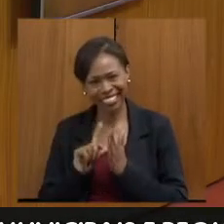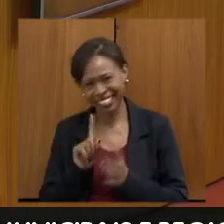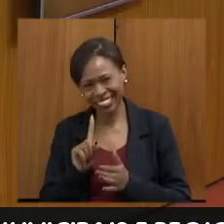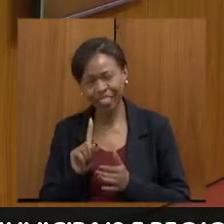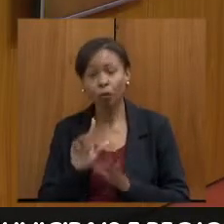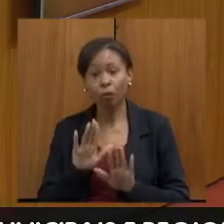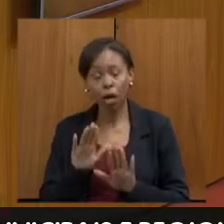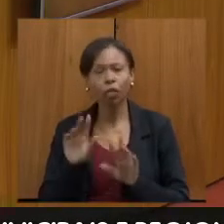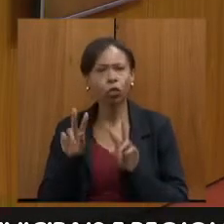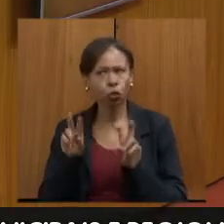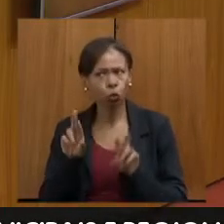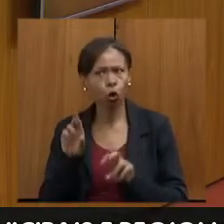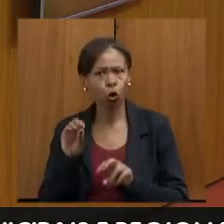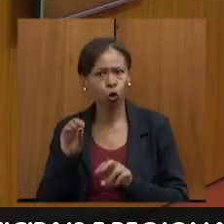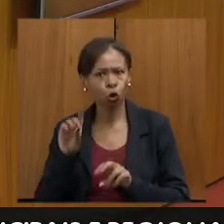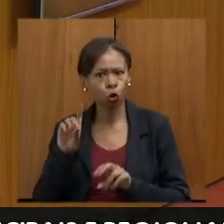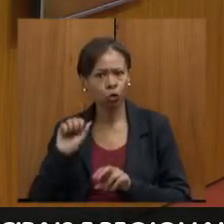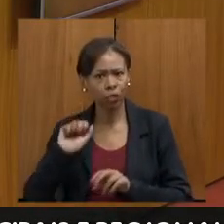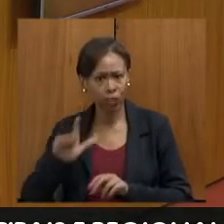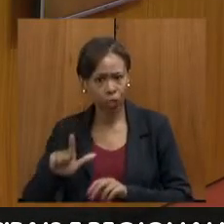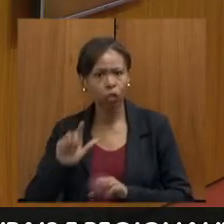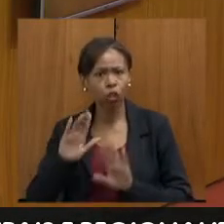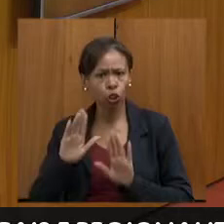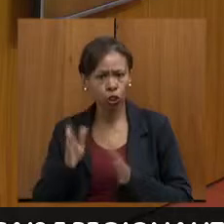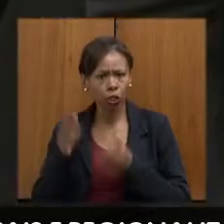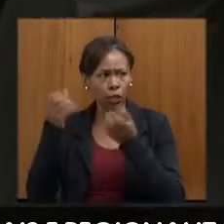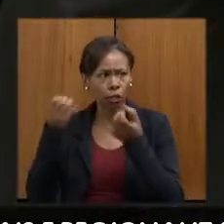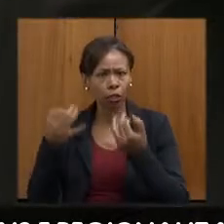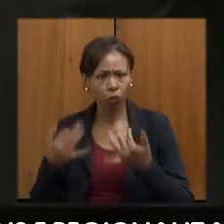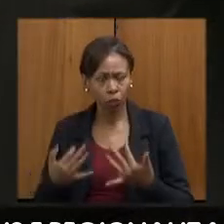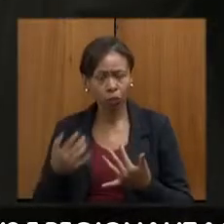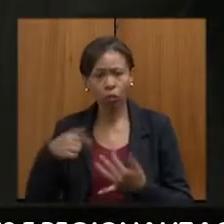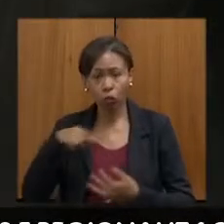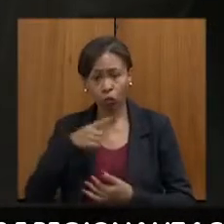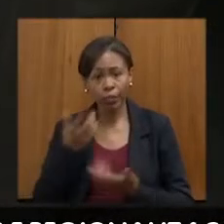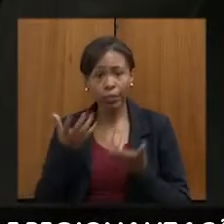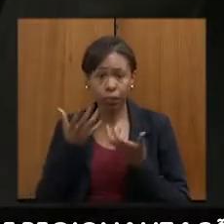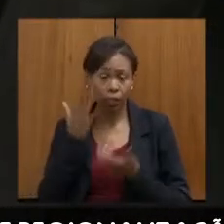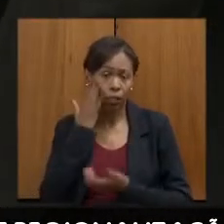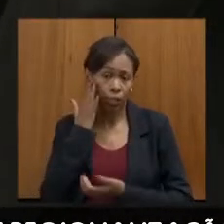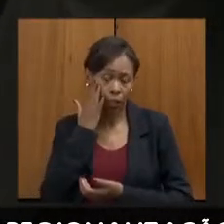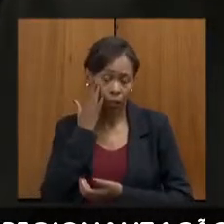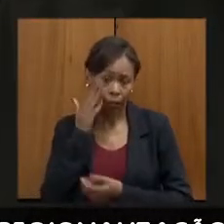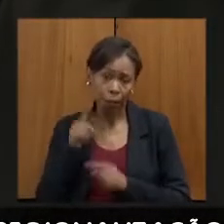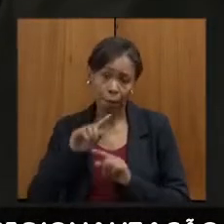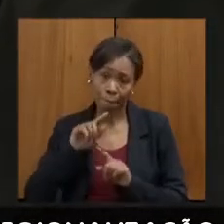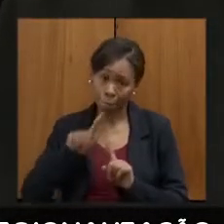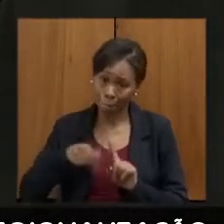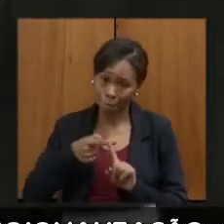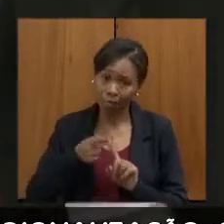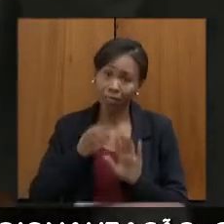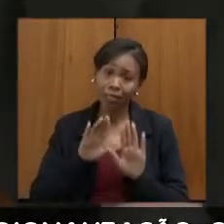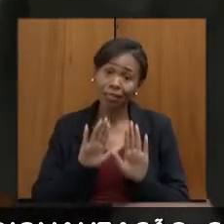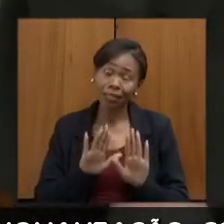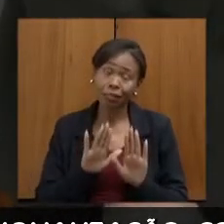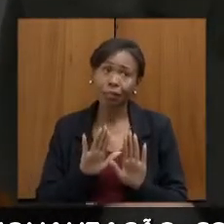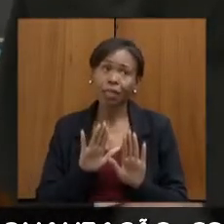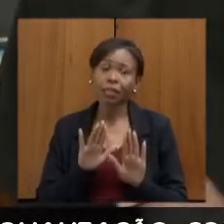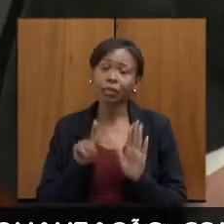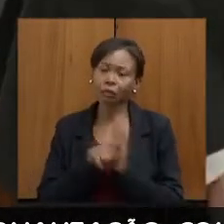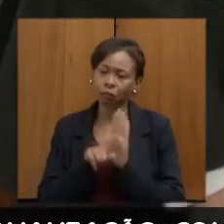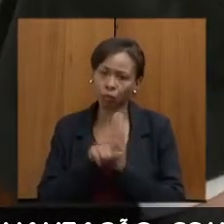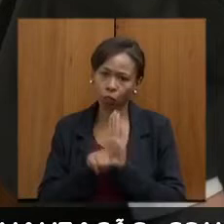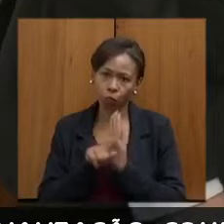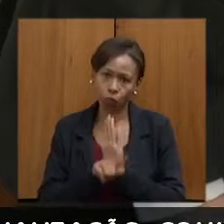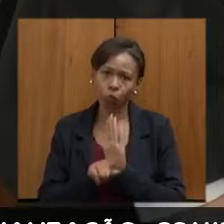falado muito do Rodoanel o da neura uma questão que a gente queria saber um pouco mais só que eu vou deixar essas perguntas